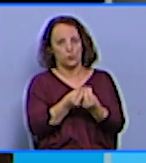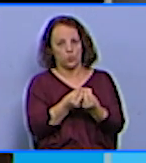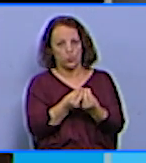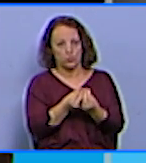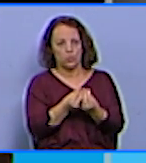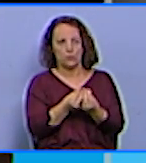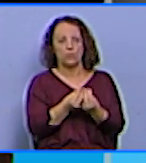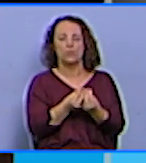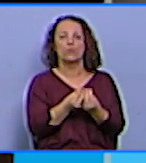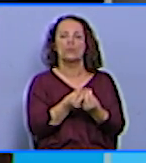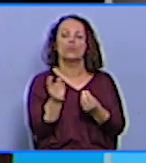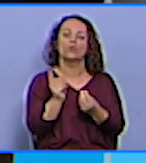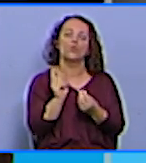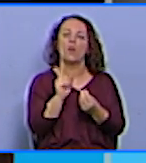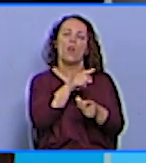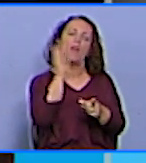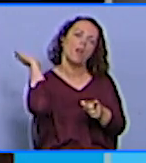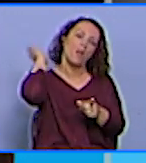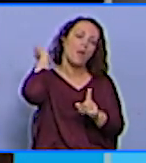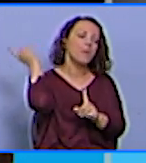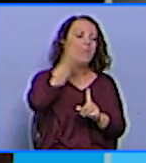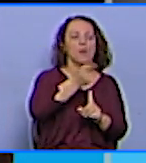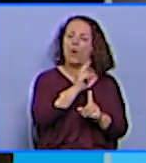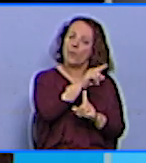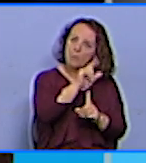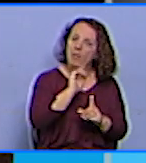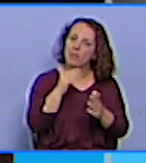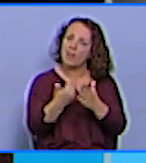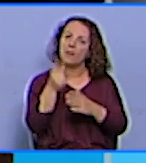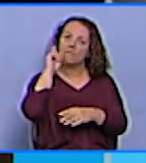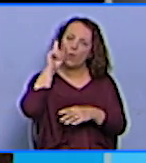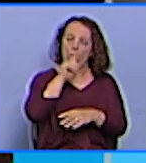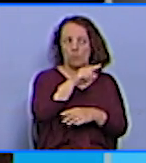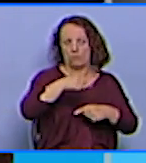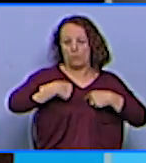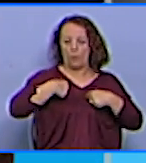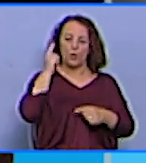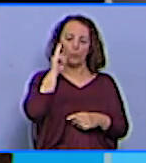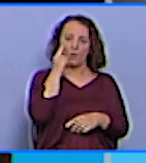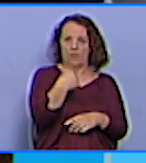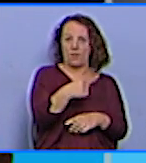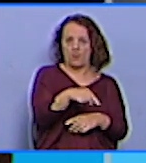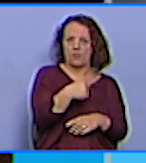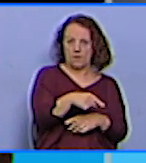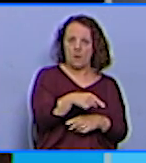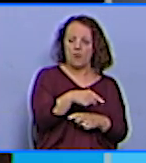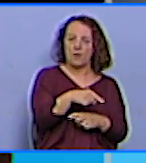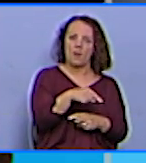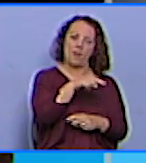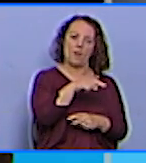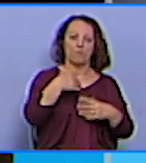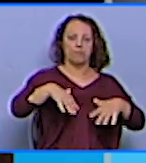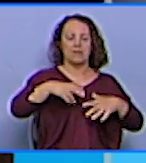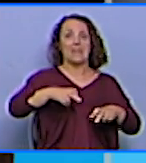Não serem apenas tarefeiros, mas darem aquele valor e importância que têm, e que são uma